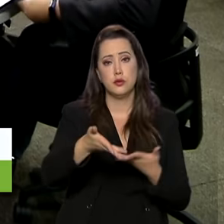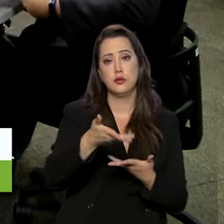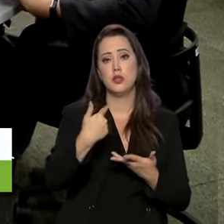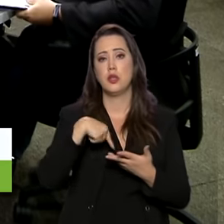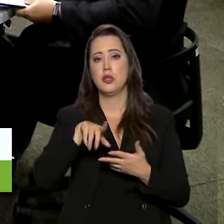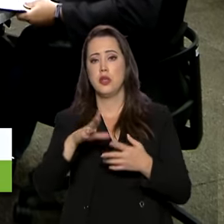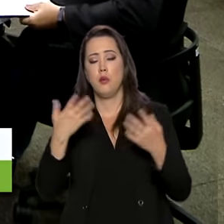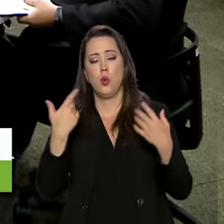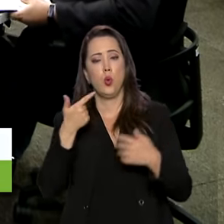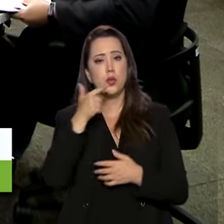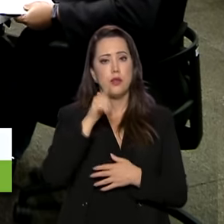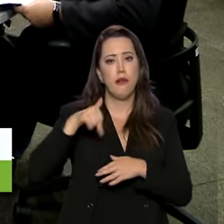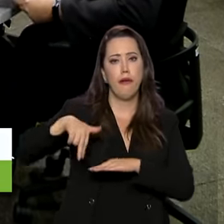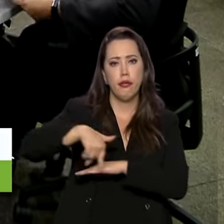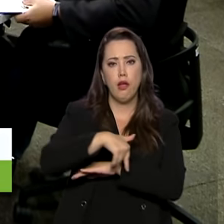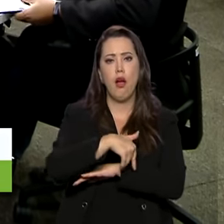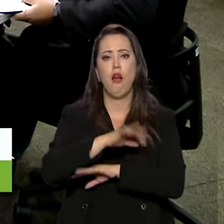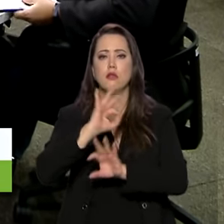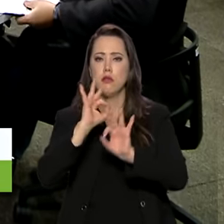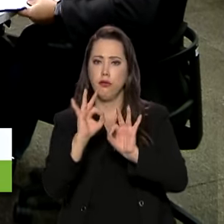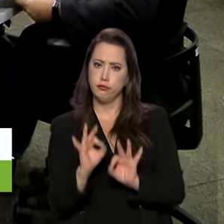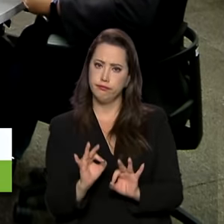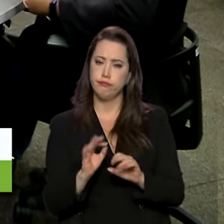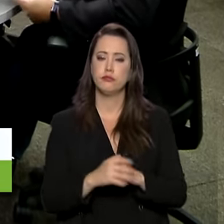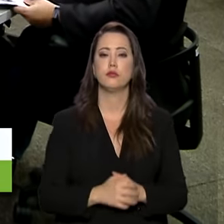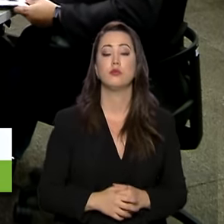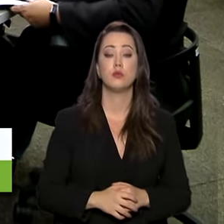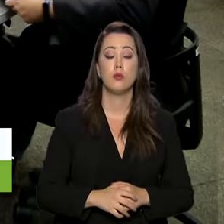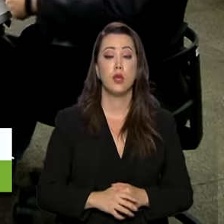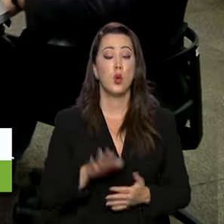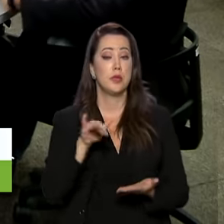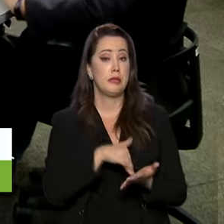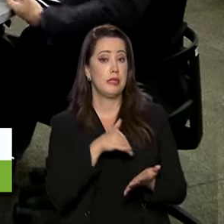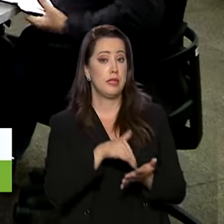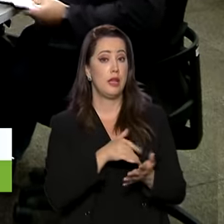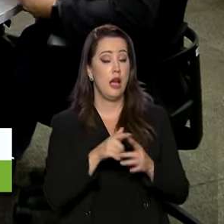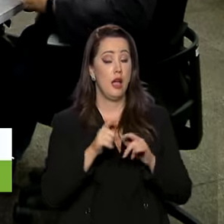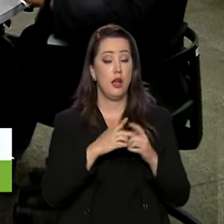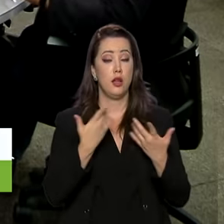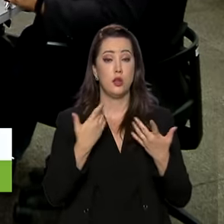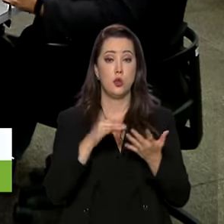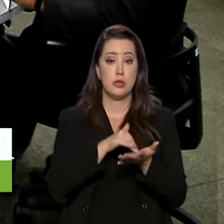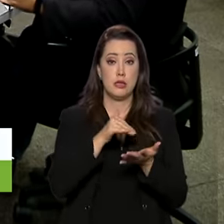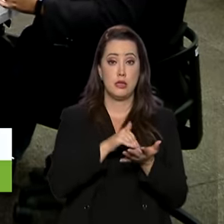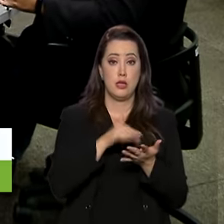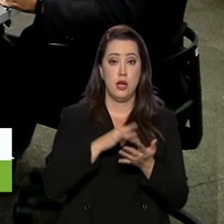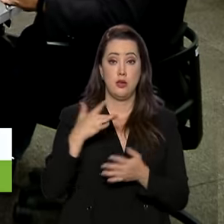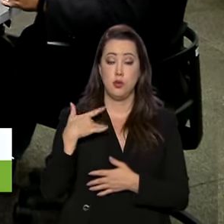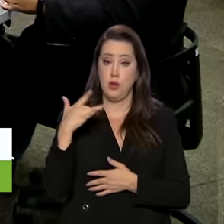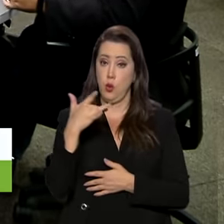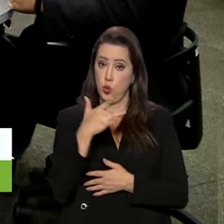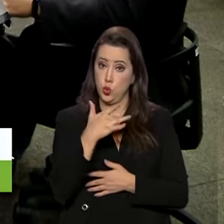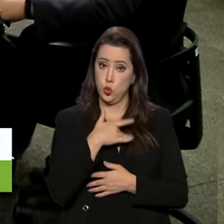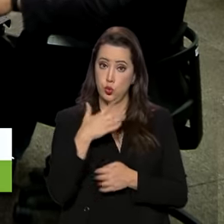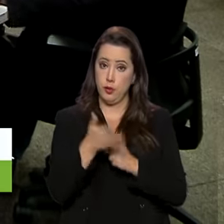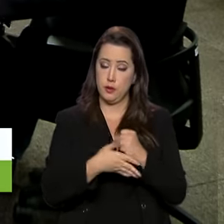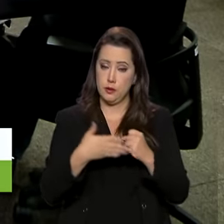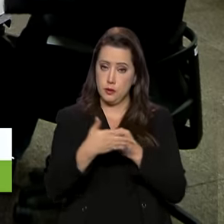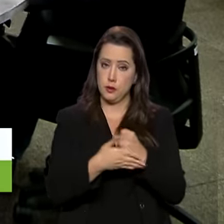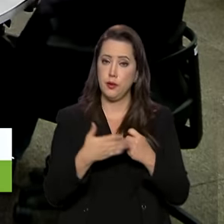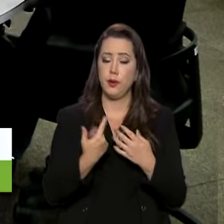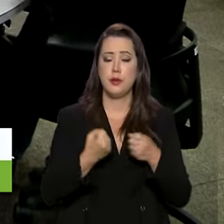orientação e mobilidade o secretário nacional de atenção primária à saúde Rafael câmera do Ministério da